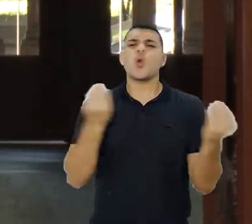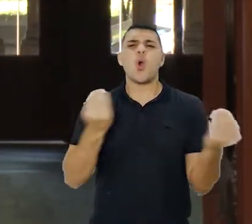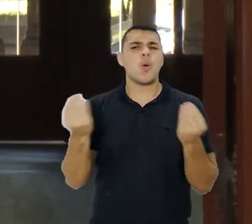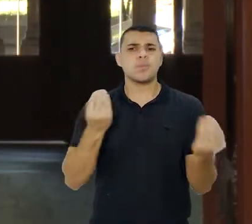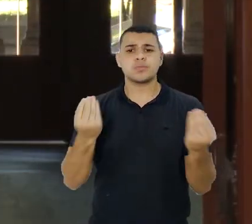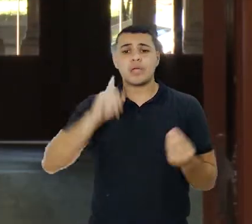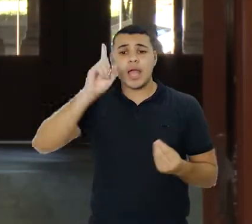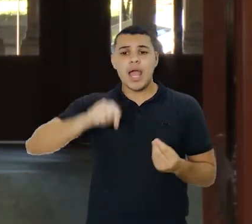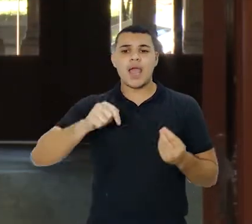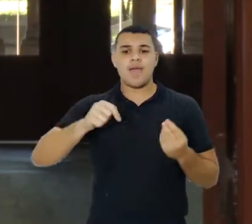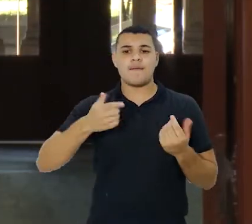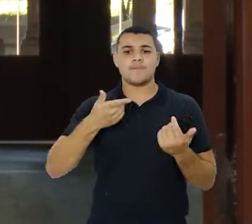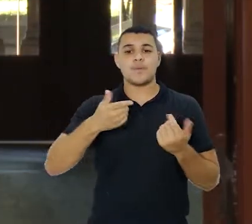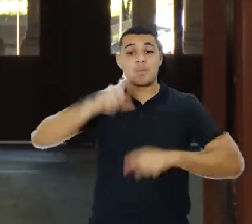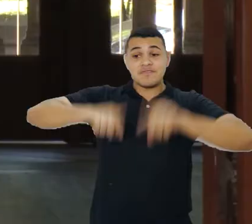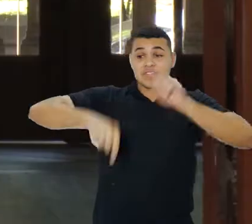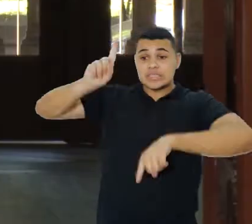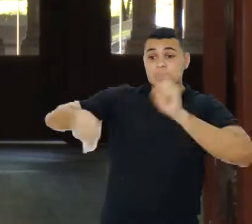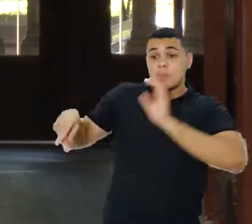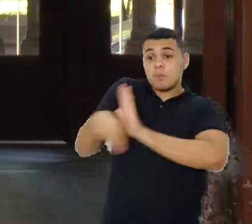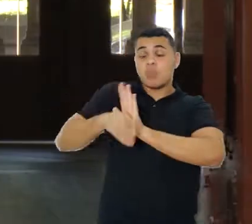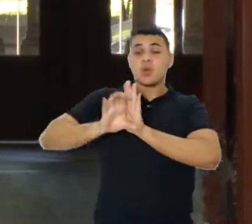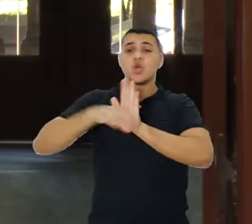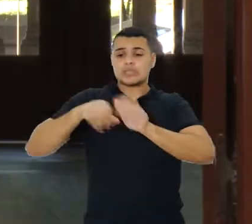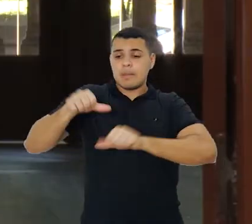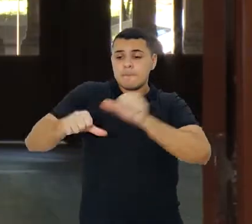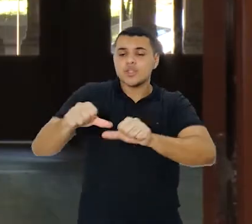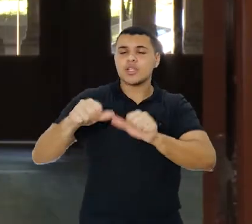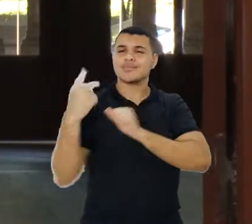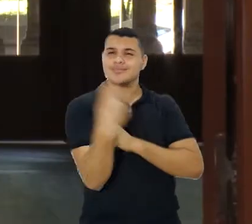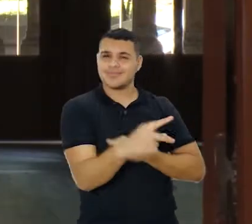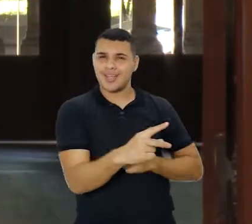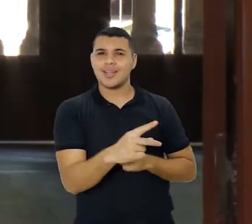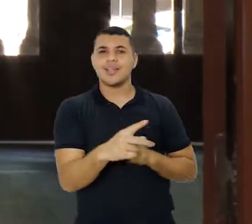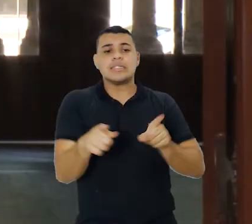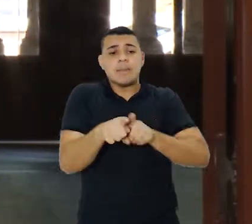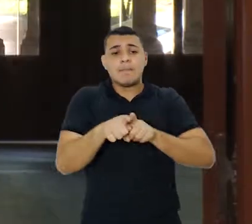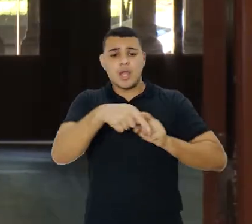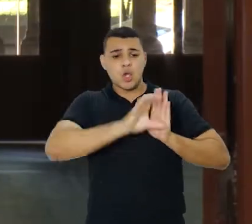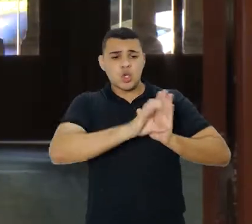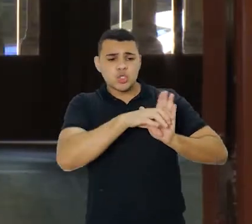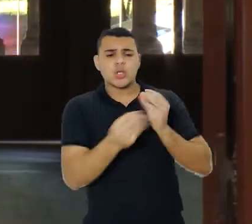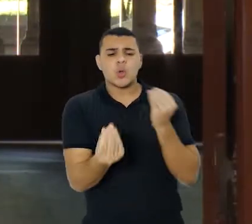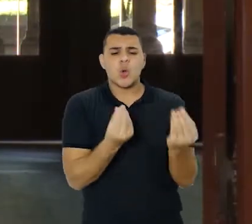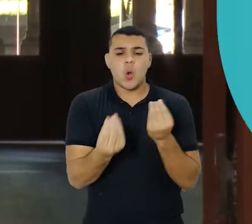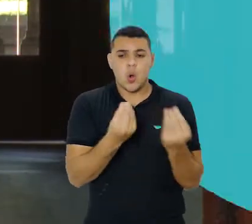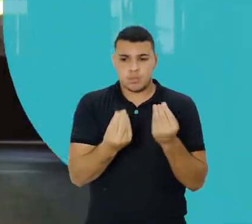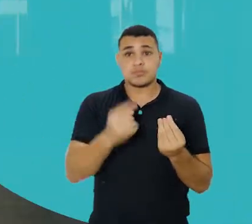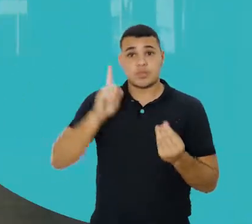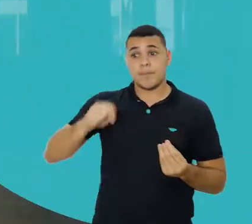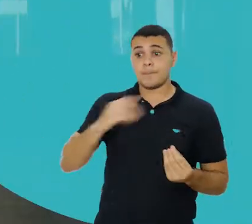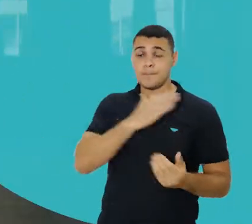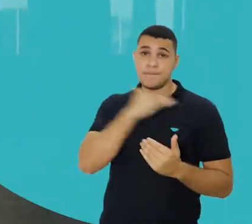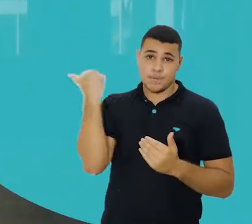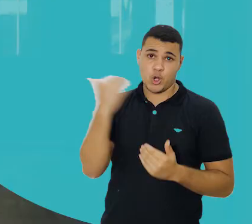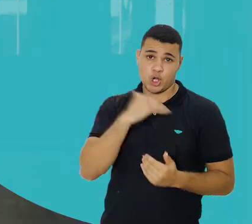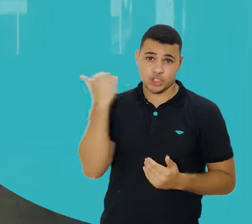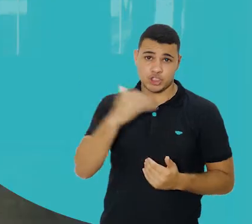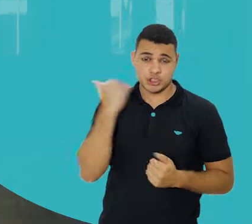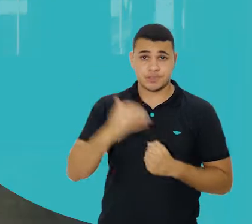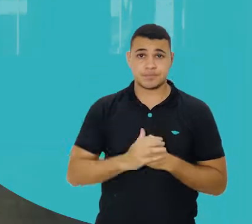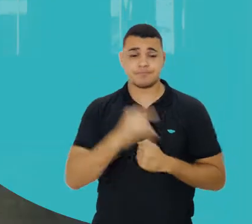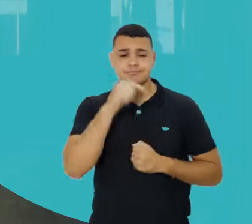também como uma variação desse conceito, quer dizer, a noção ou o conceito de mortalidade.